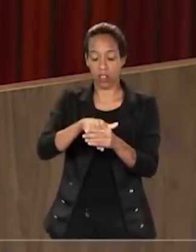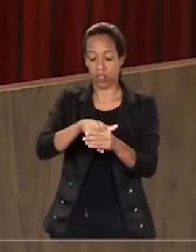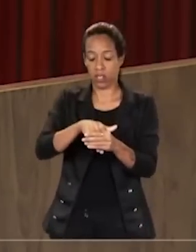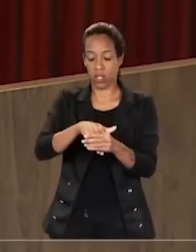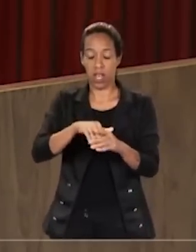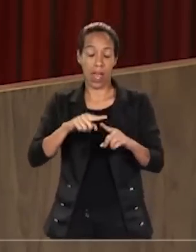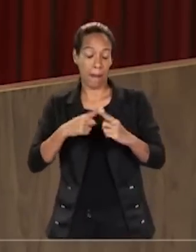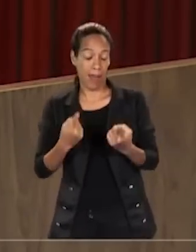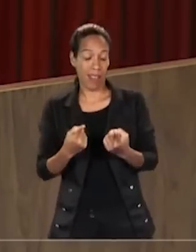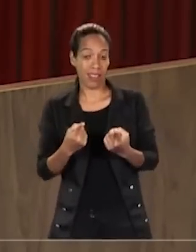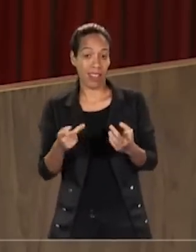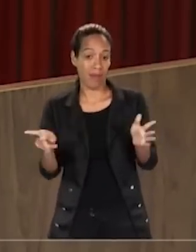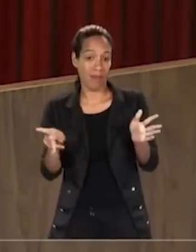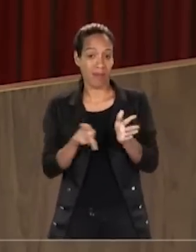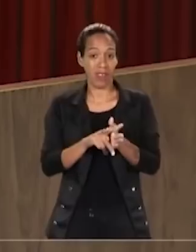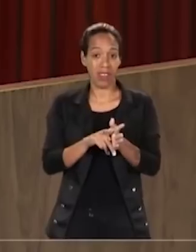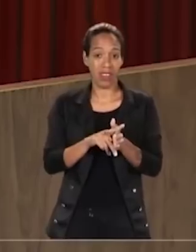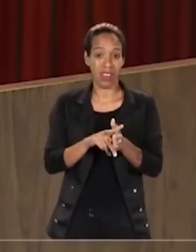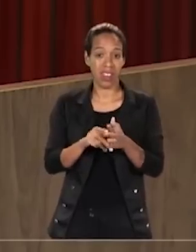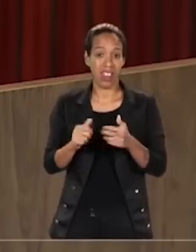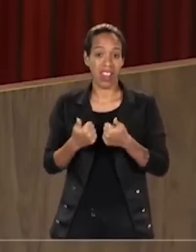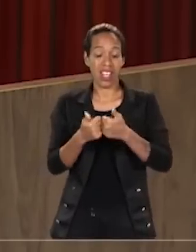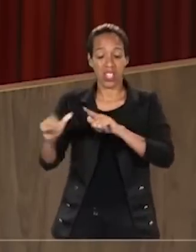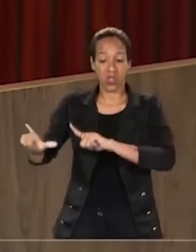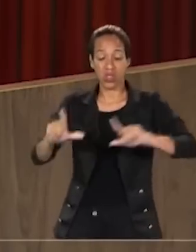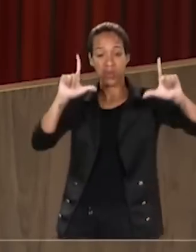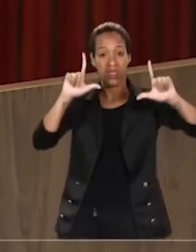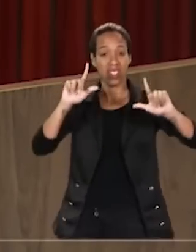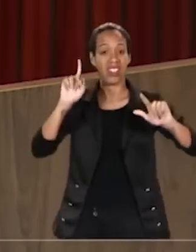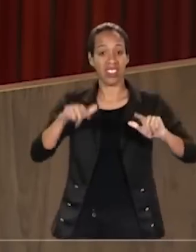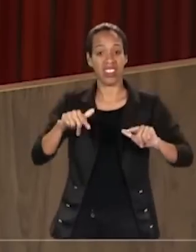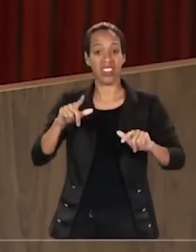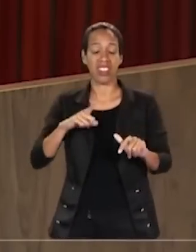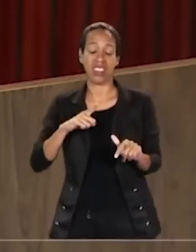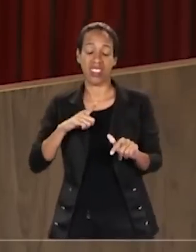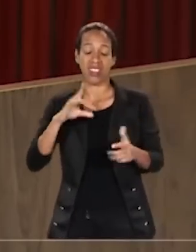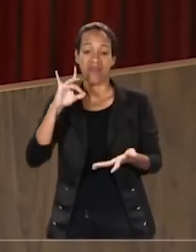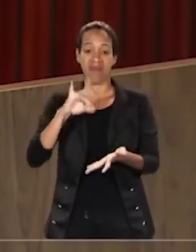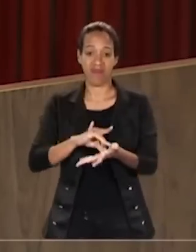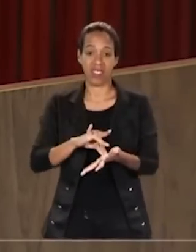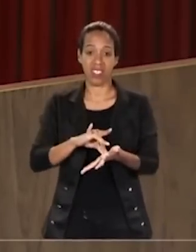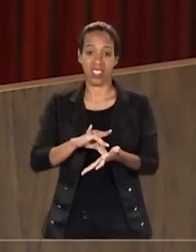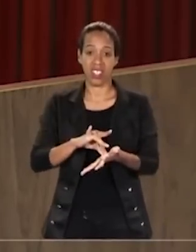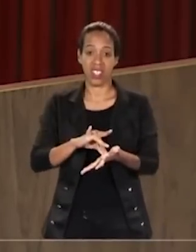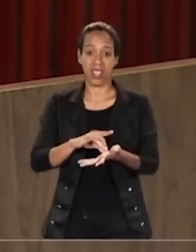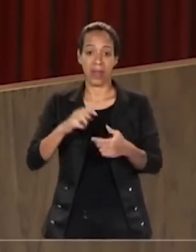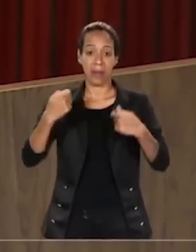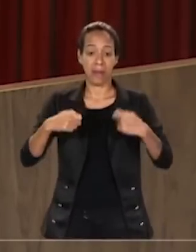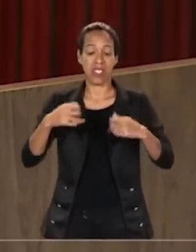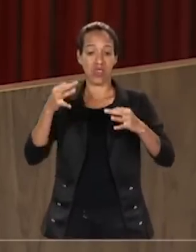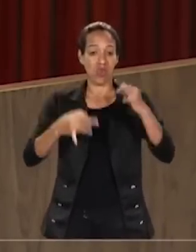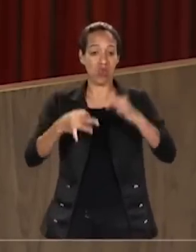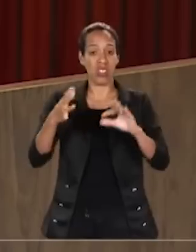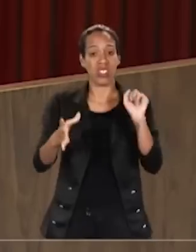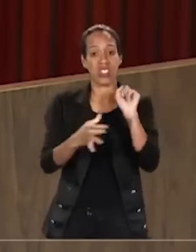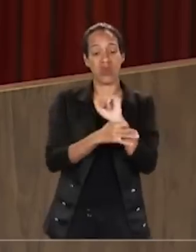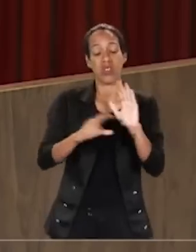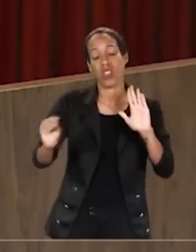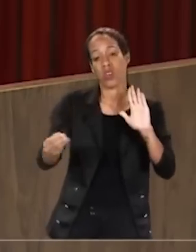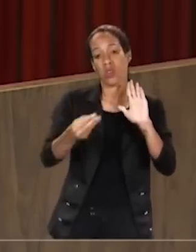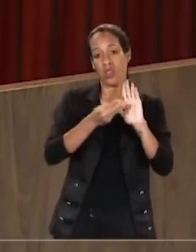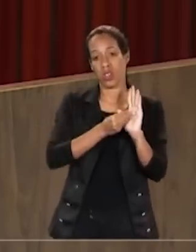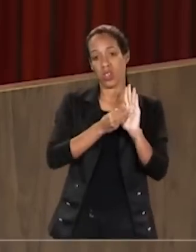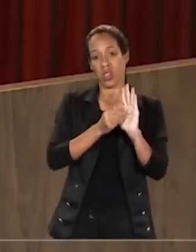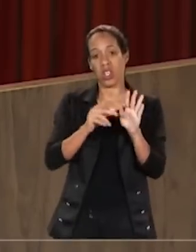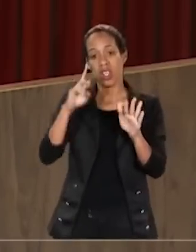que apesar de autônoma em relação à cassação do diploma, detém natureza personalíssima e, por isso, demanda juízo seguro sobre a contribuição